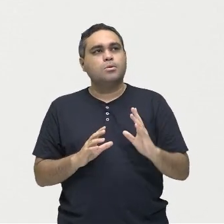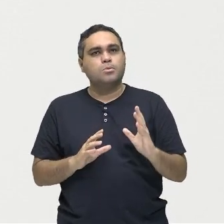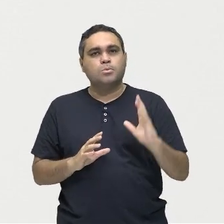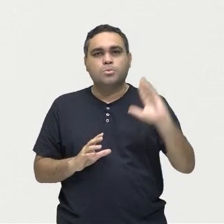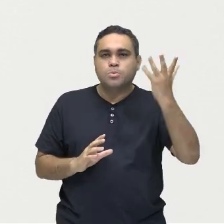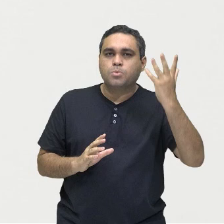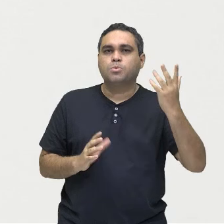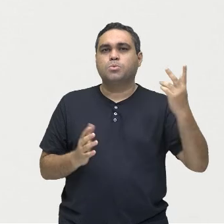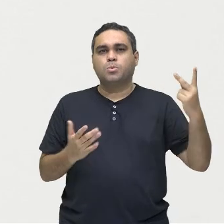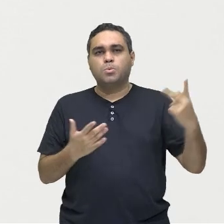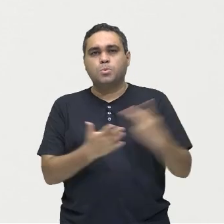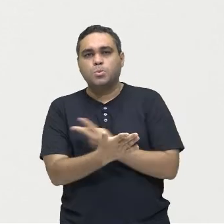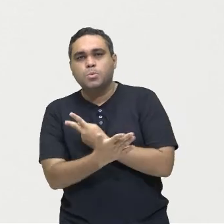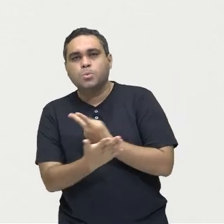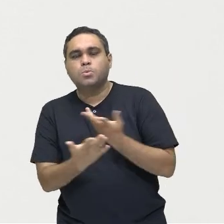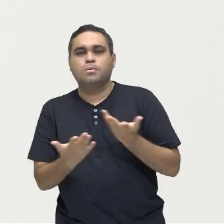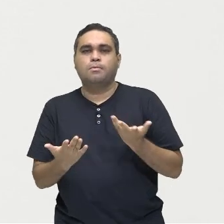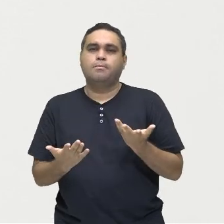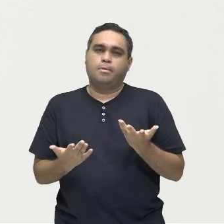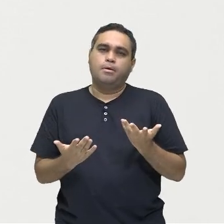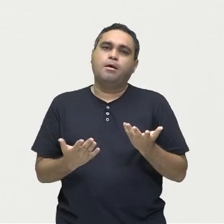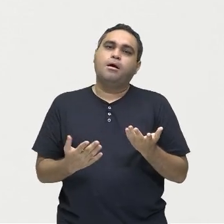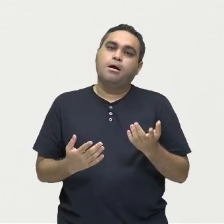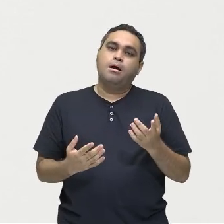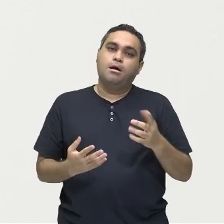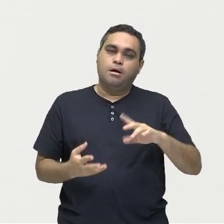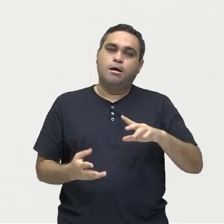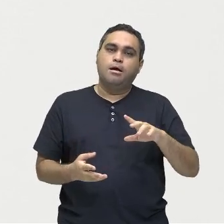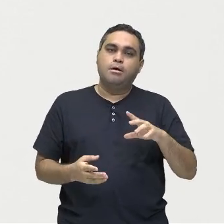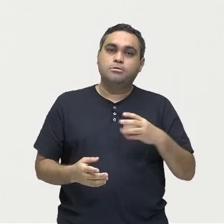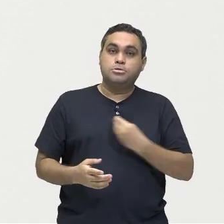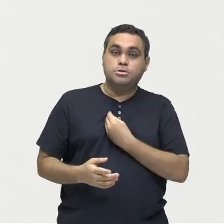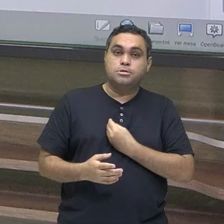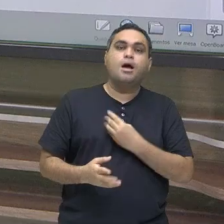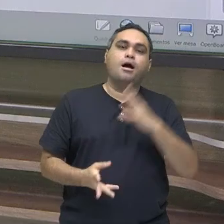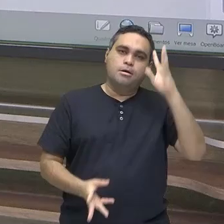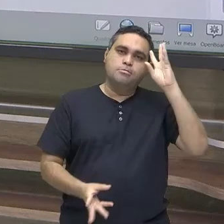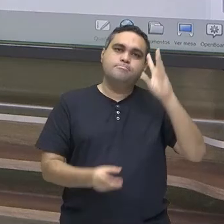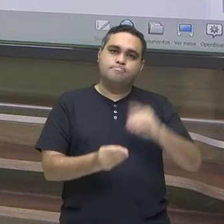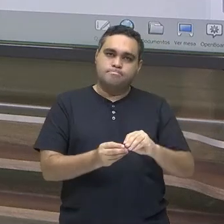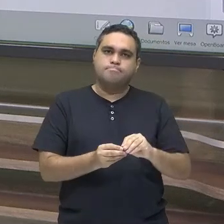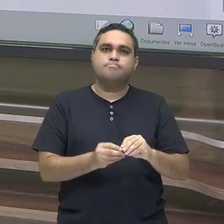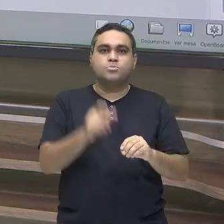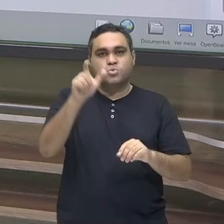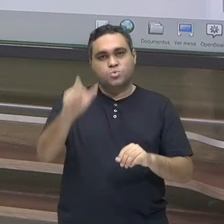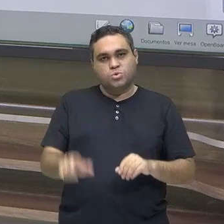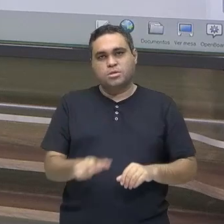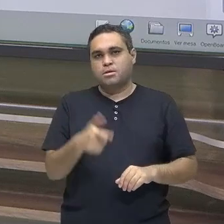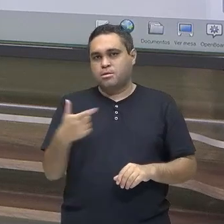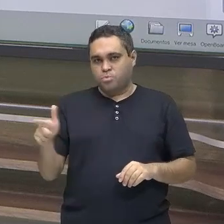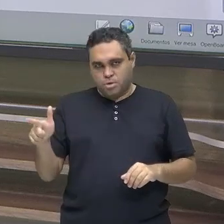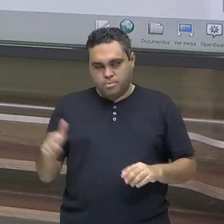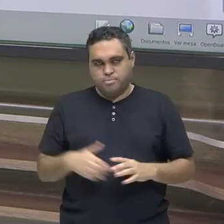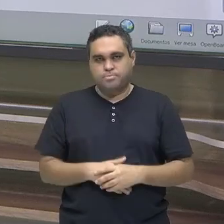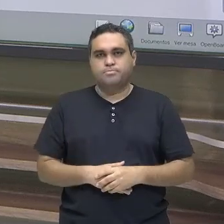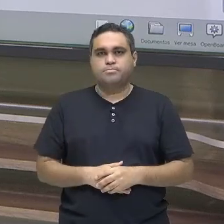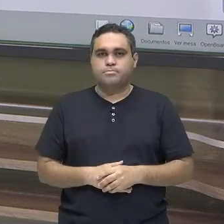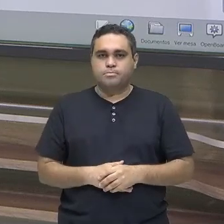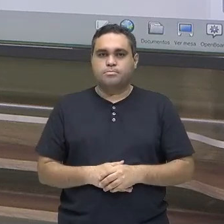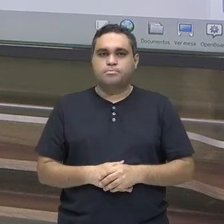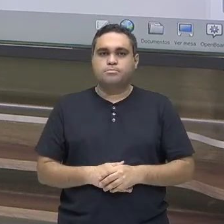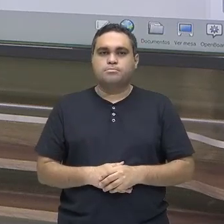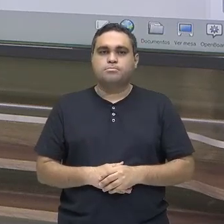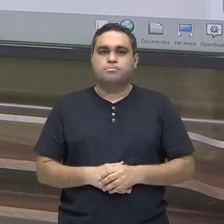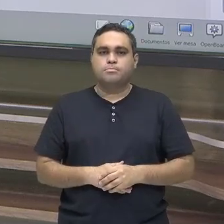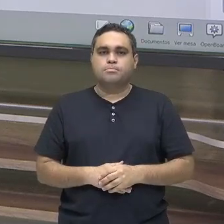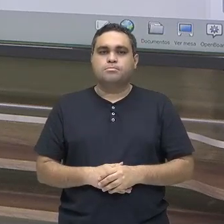né, ocorreu, sucedeu, aconteceu e existiu, você já sabe, não possui sujeito. E tempo